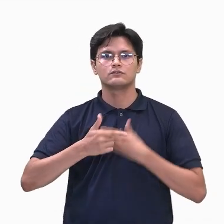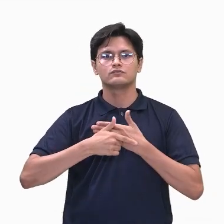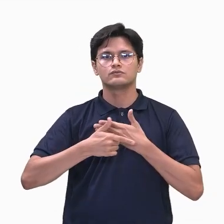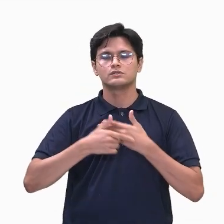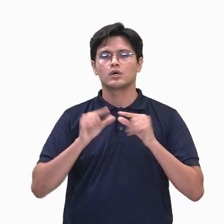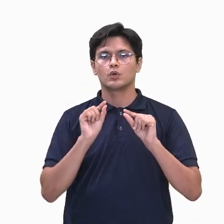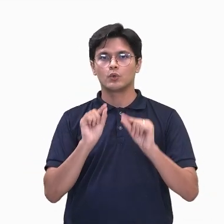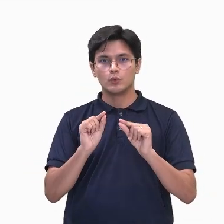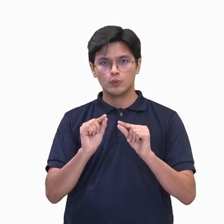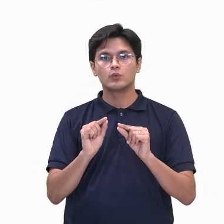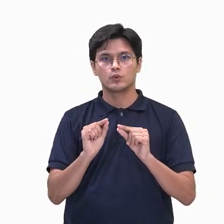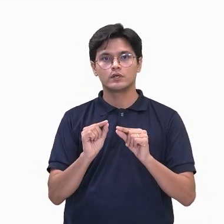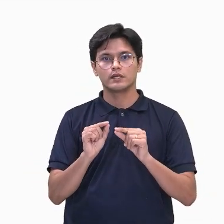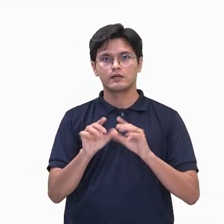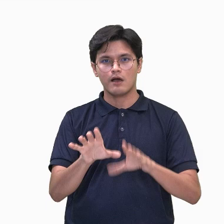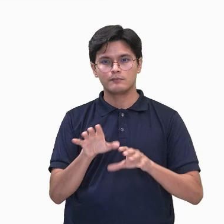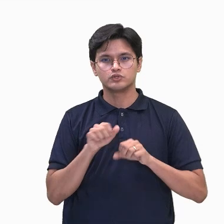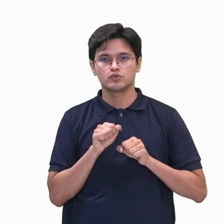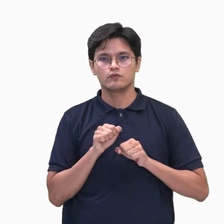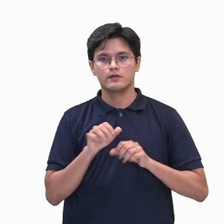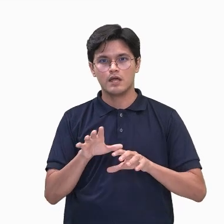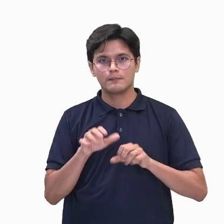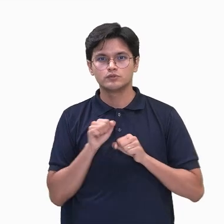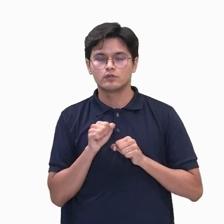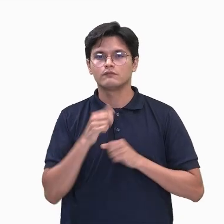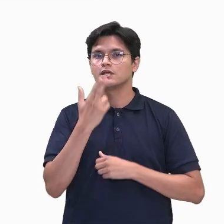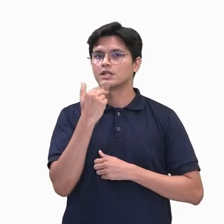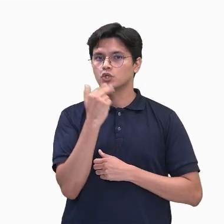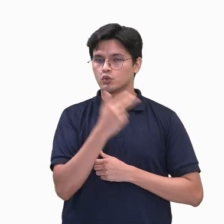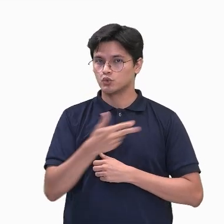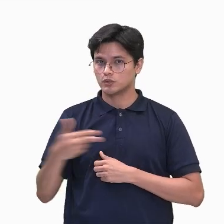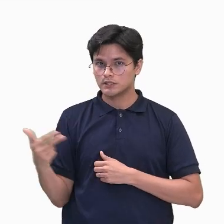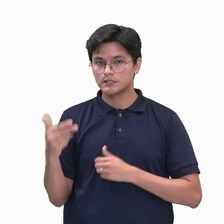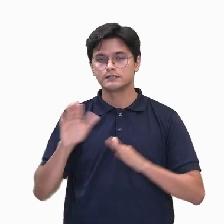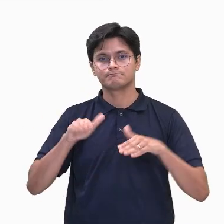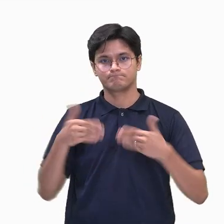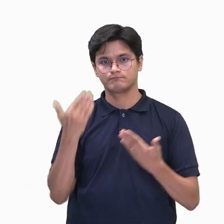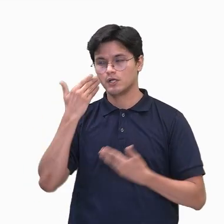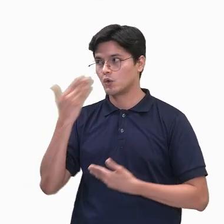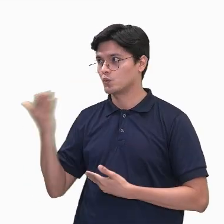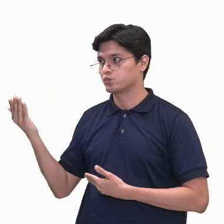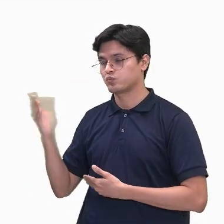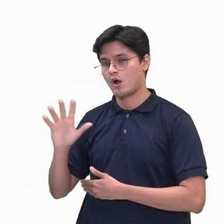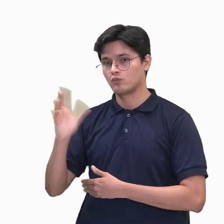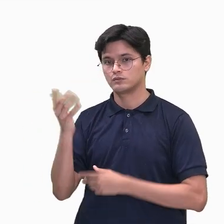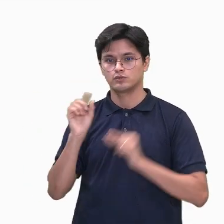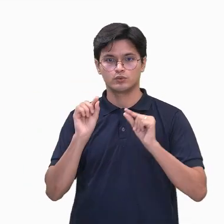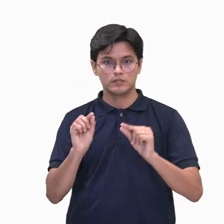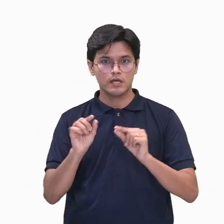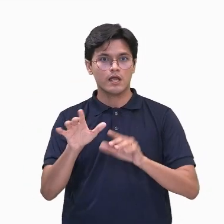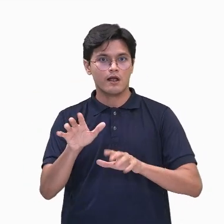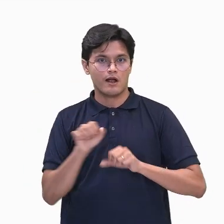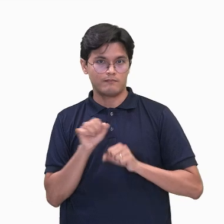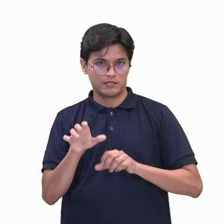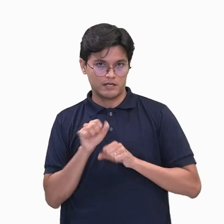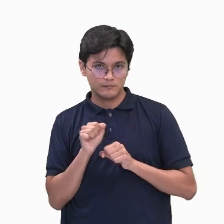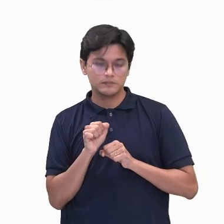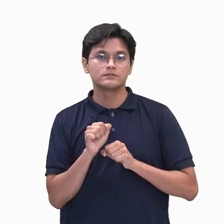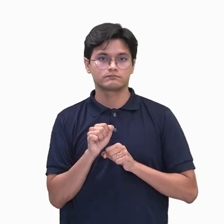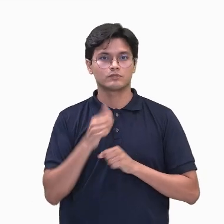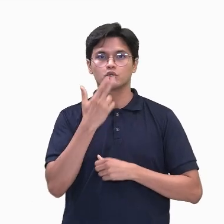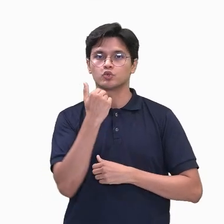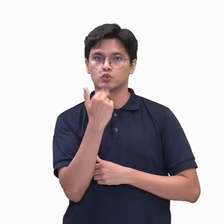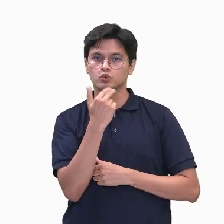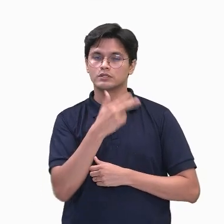de absorver os nutrientes, certo? Então é por ali que vai acontecer essa captação aí dos nutrientes. Então, olha aí,